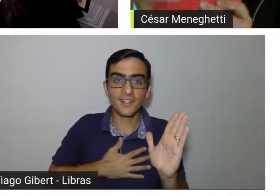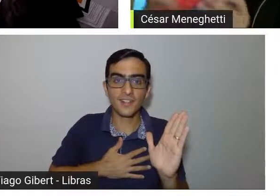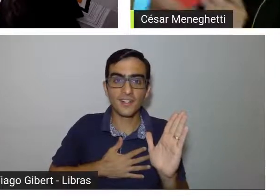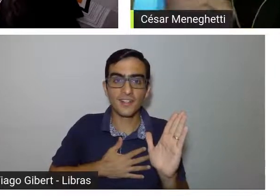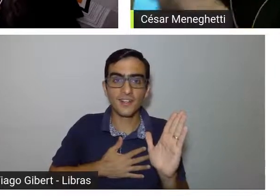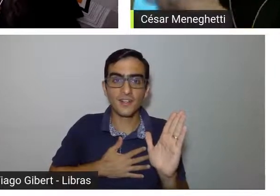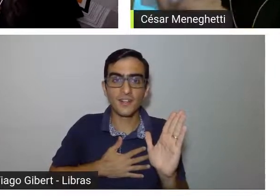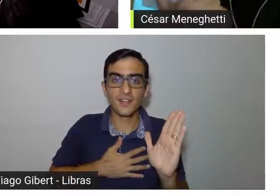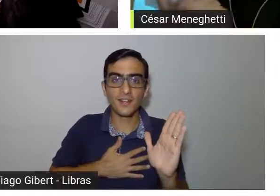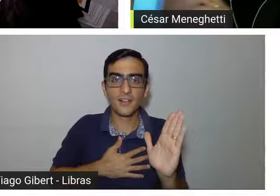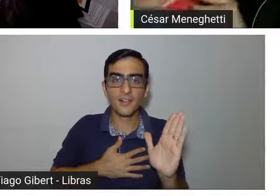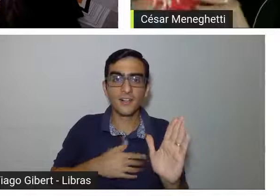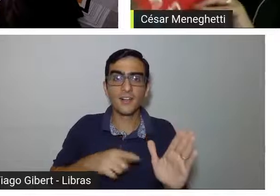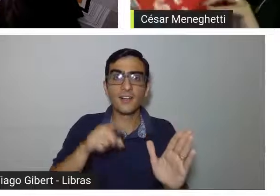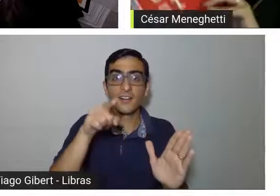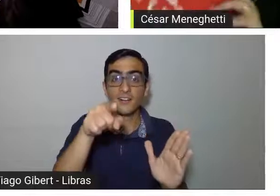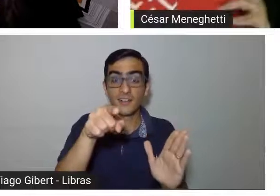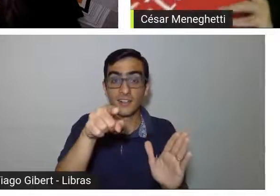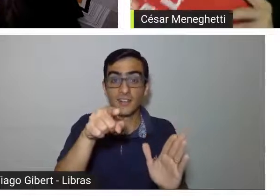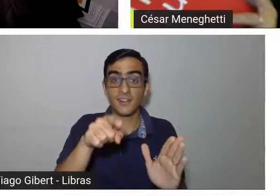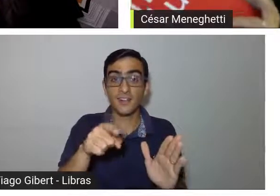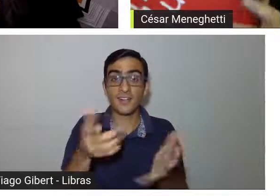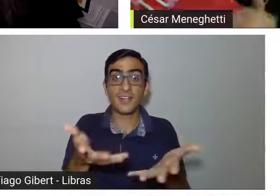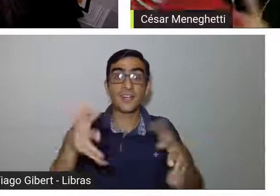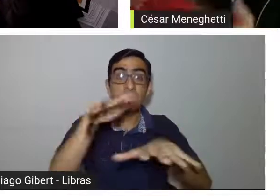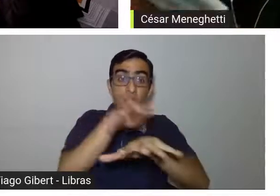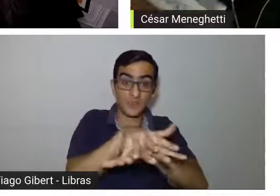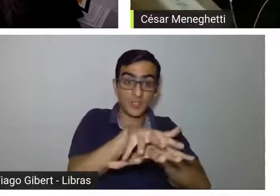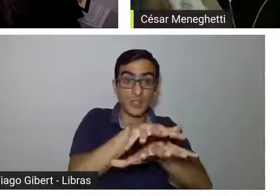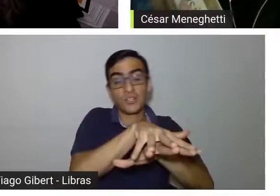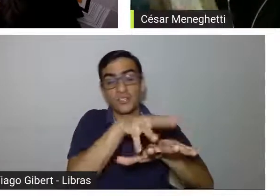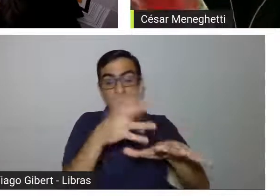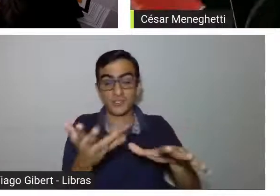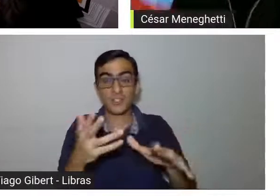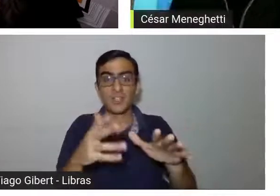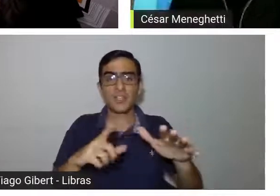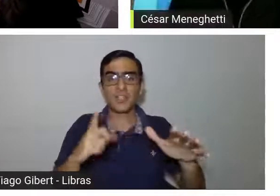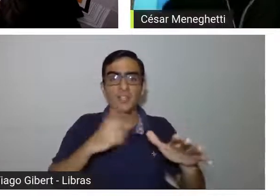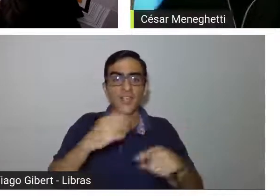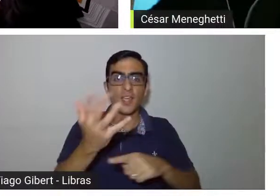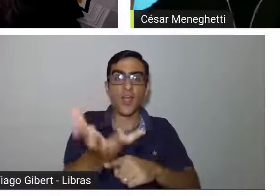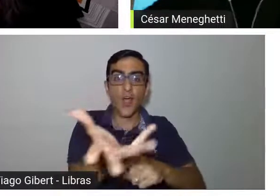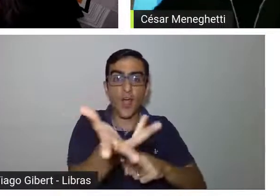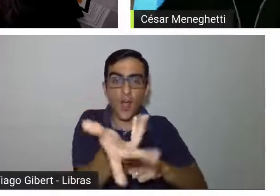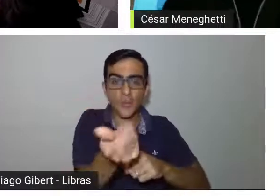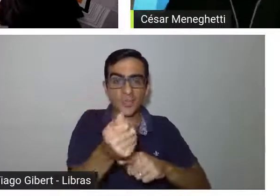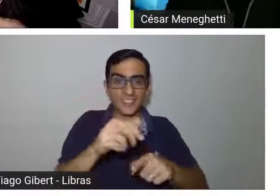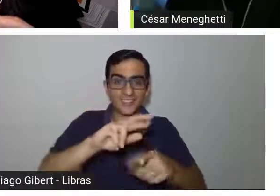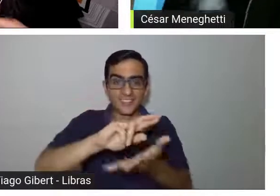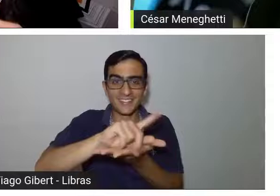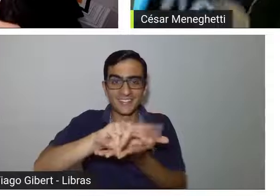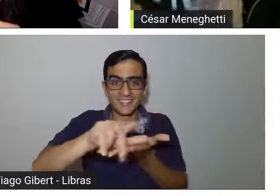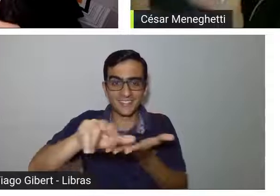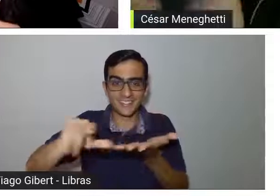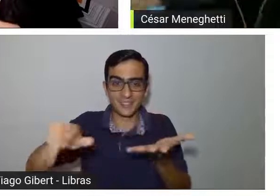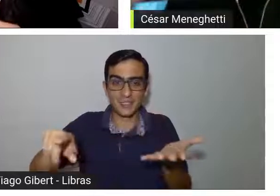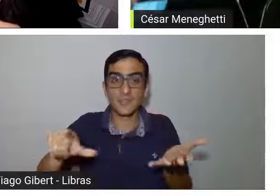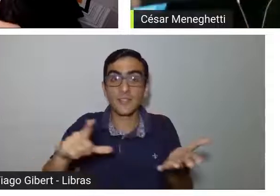esse é o livro Inclusion Exclusion, com as obras, com toda a curadoria. Esse é o